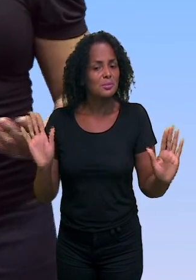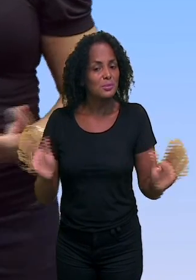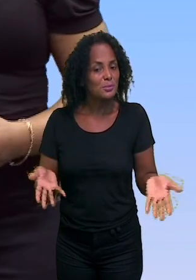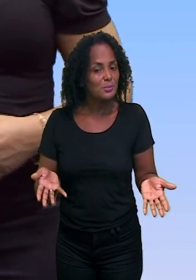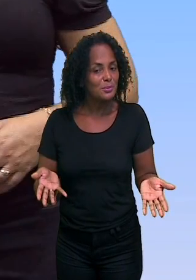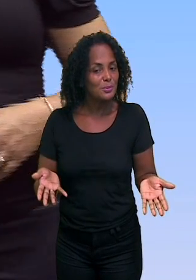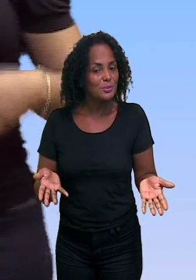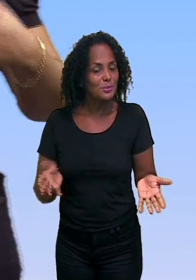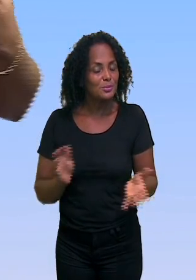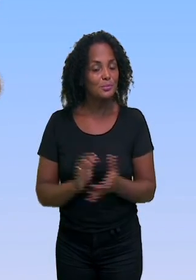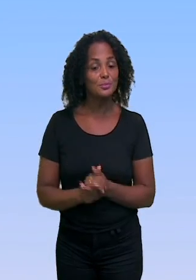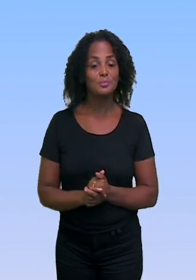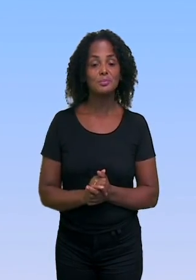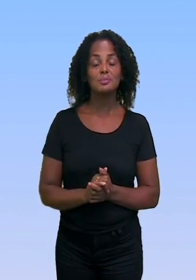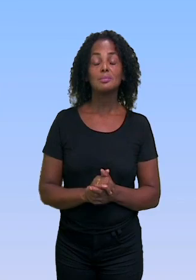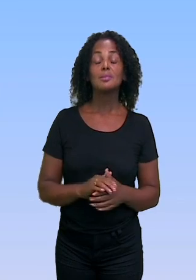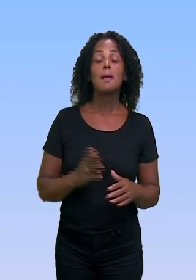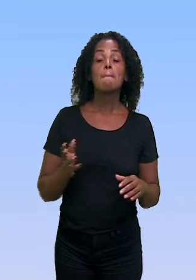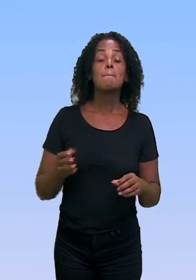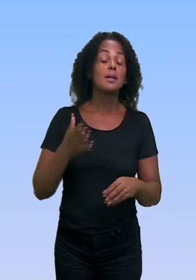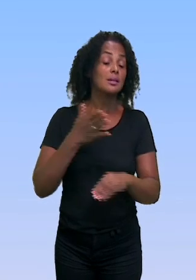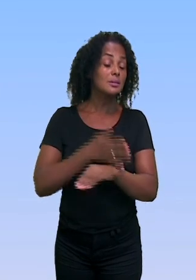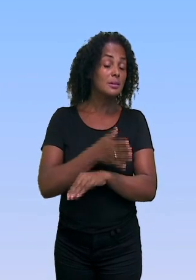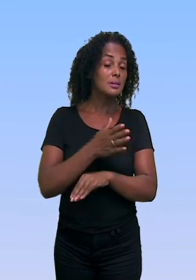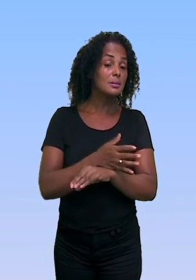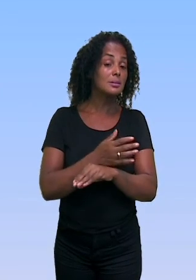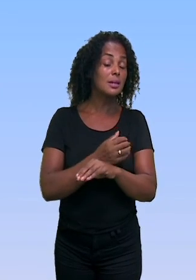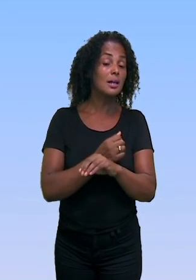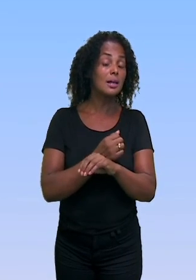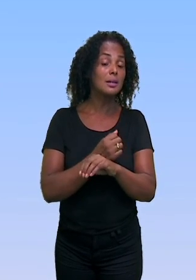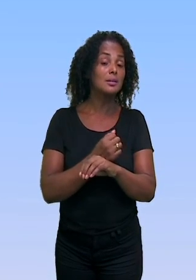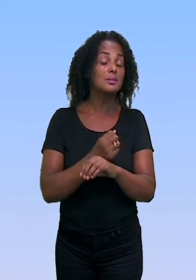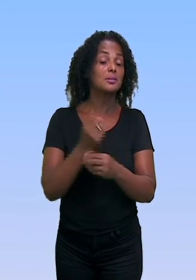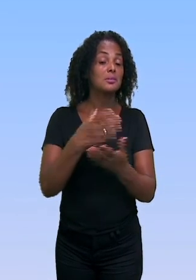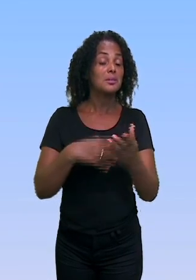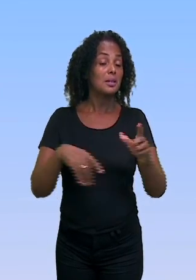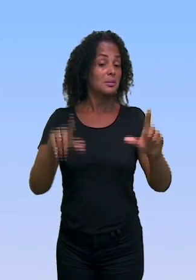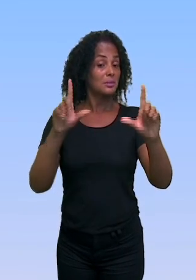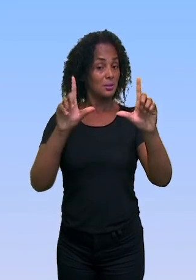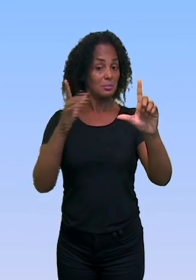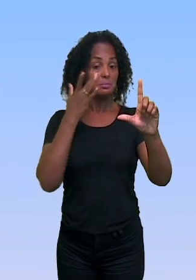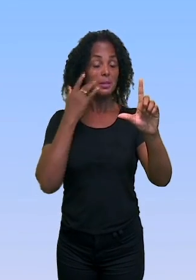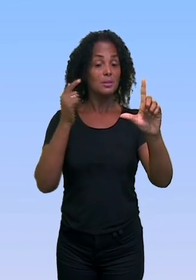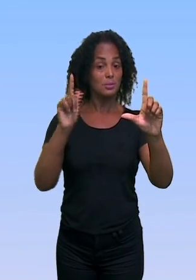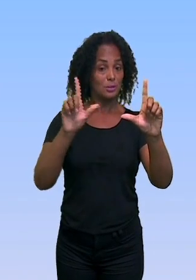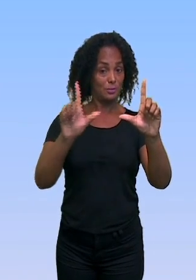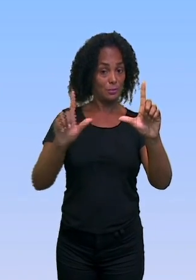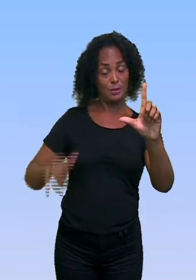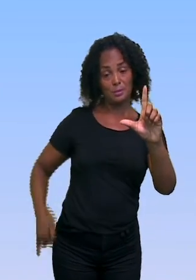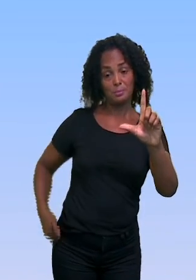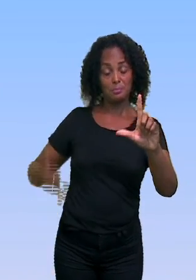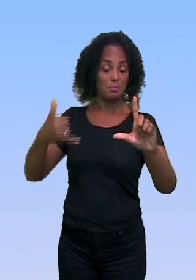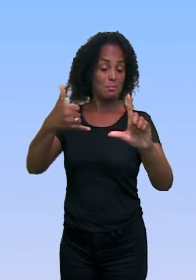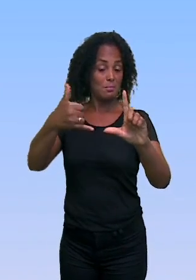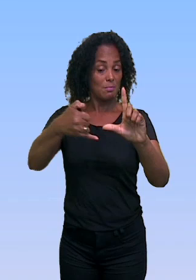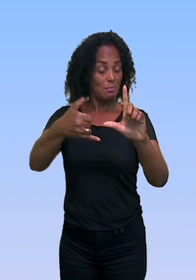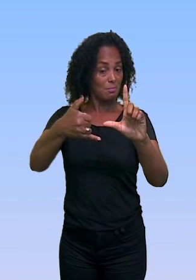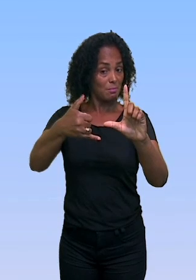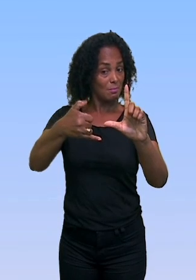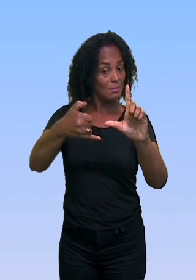profecias e para acessar a nossas atividades a plataforma à espera de ver aponte a câmera do seu celular